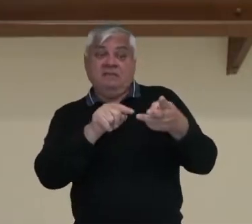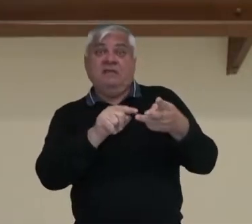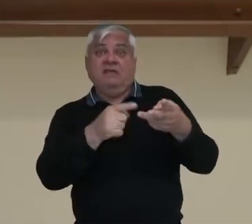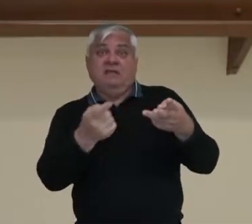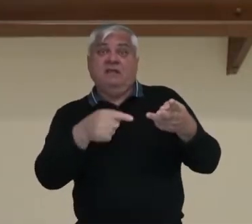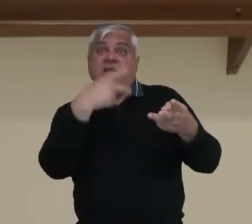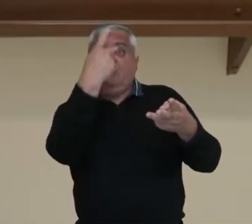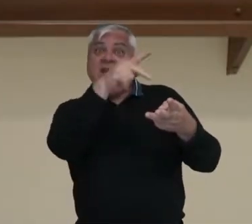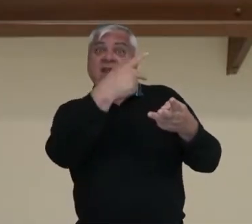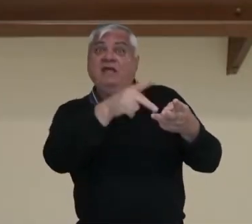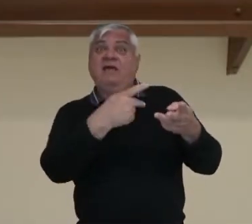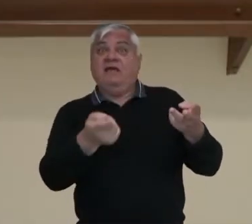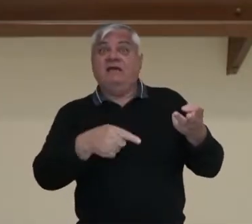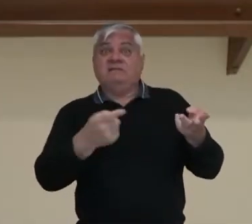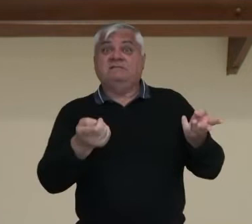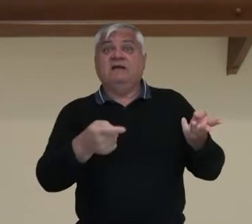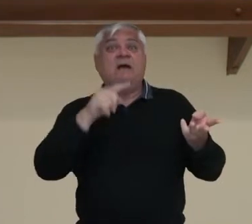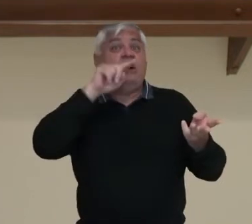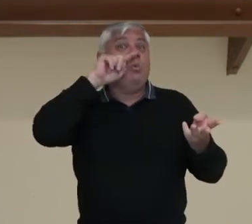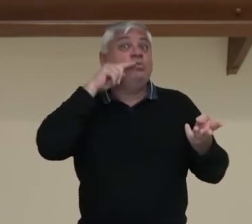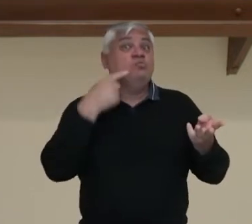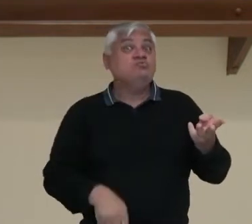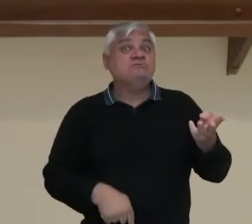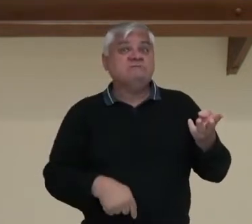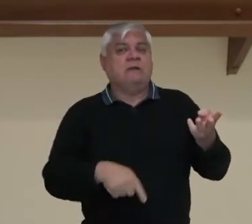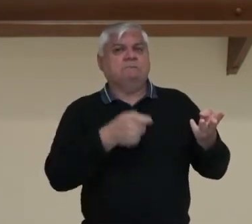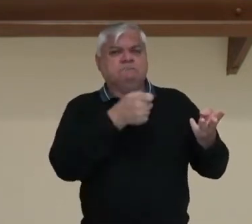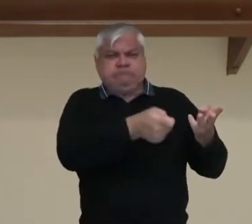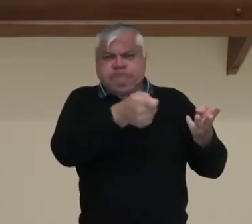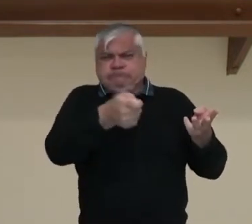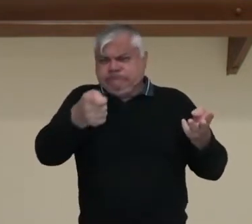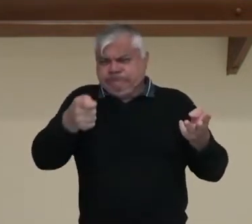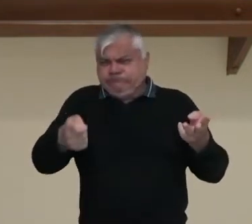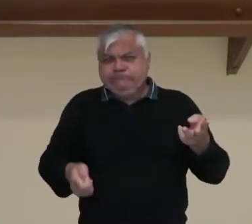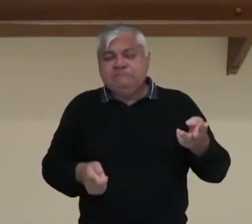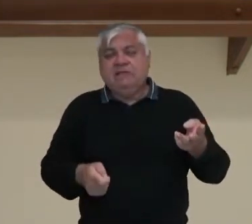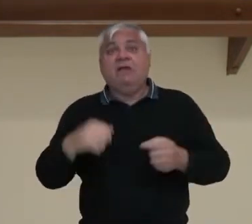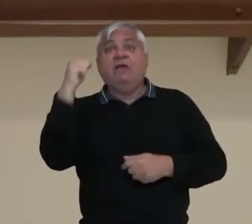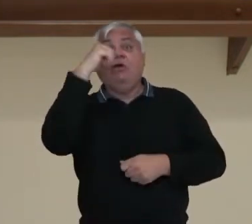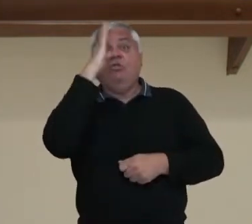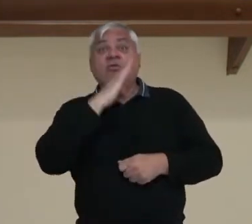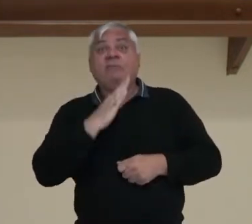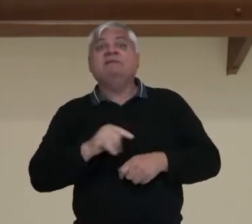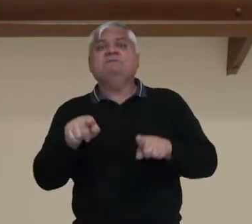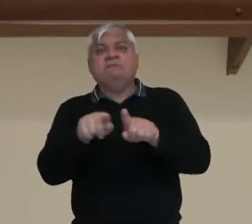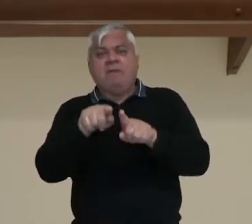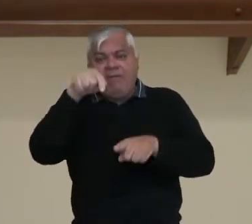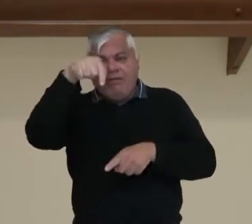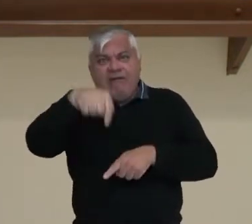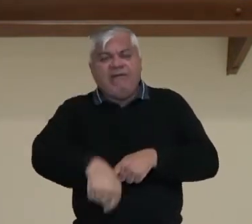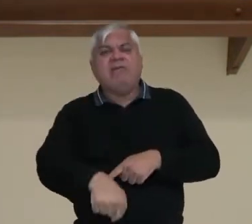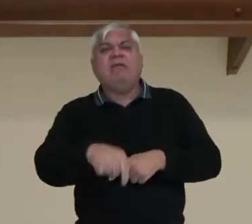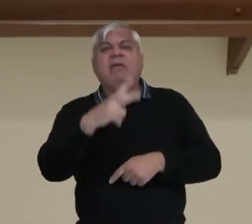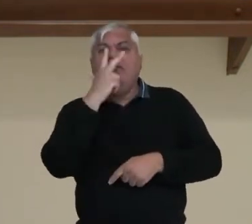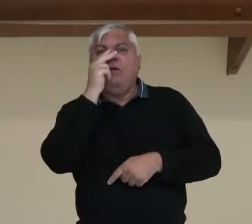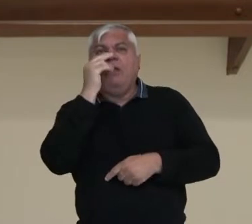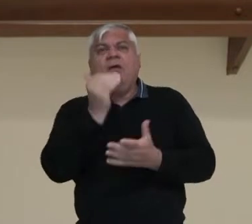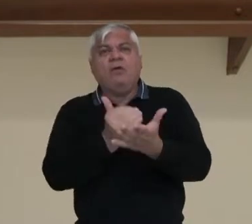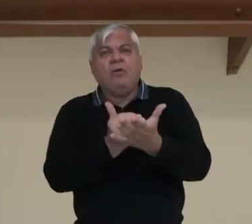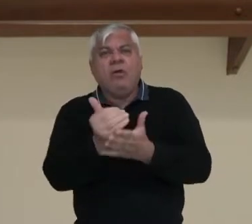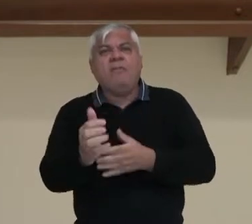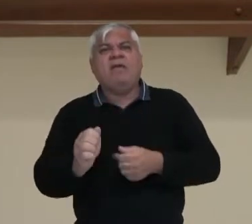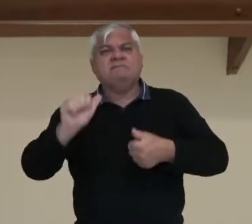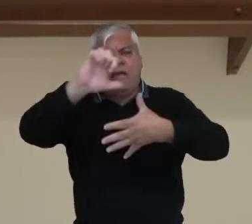o regime de Stalin, né, na União Soviética, mas também estavam sendo instalados vários regimes ditatoriais aqui na